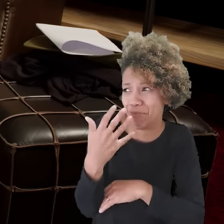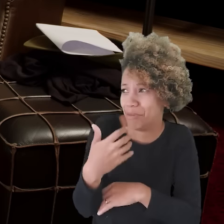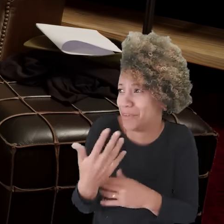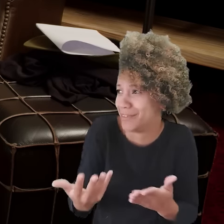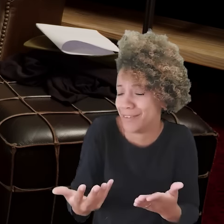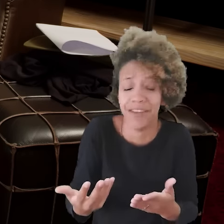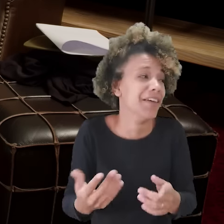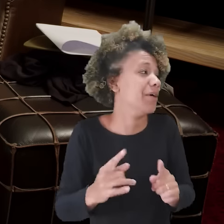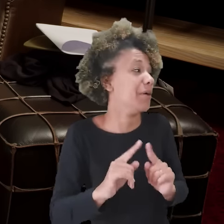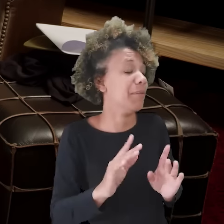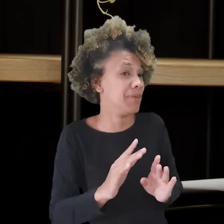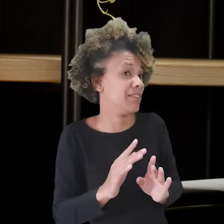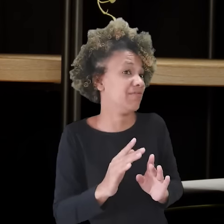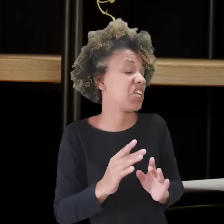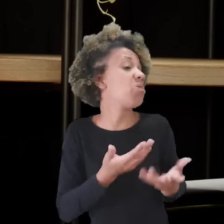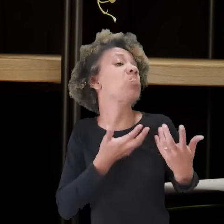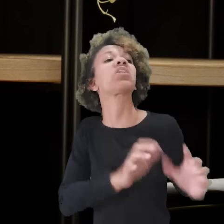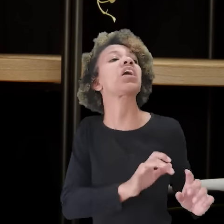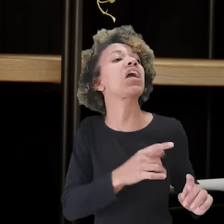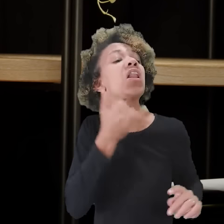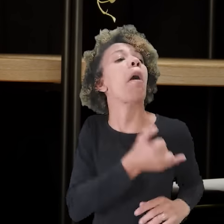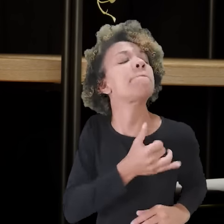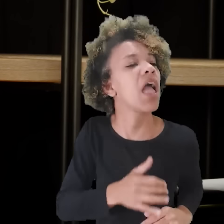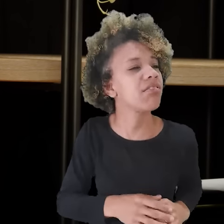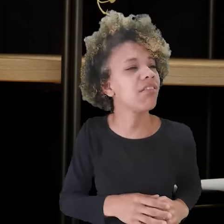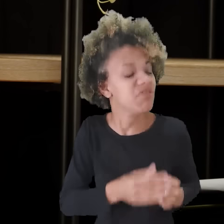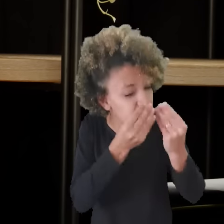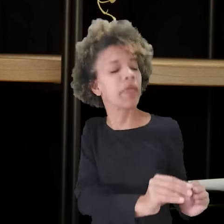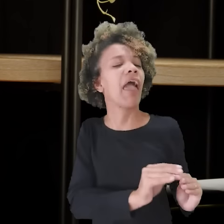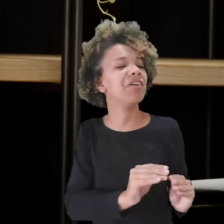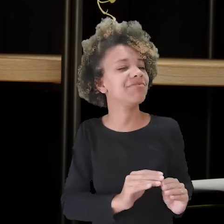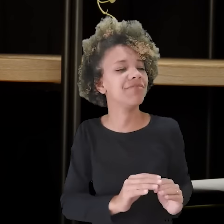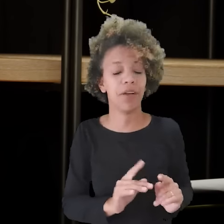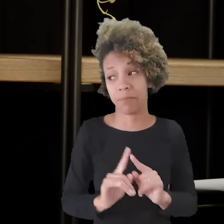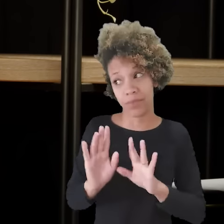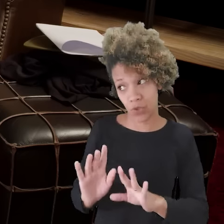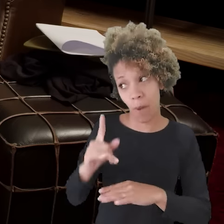Eu acho que isso daí é o famoso eu não vou dar o braço a torcer que eu falei uma merda